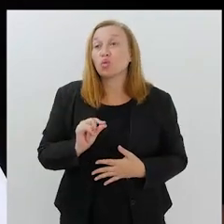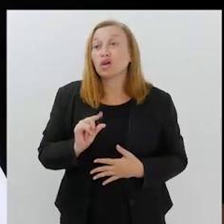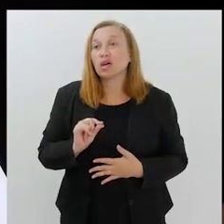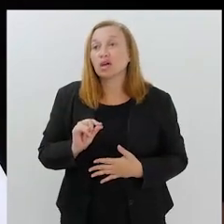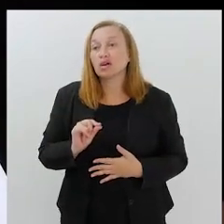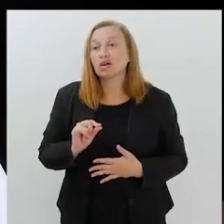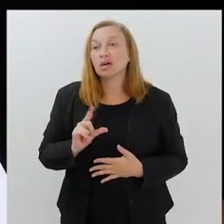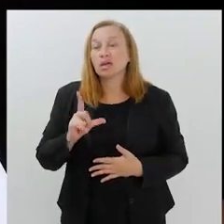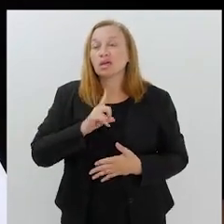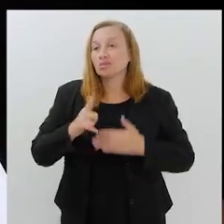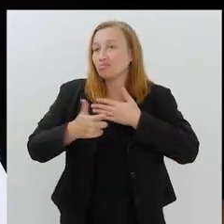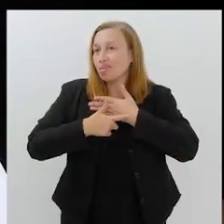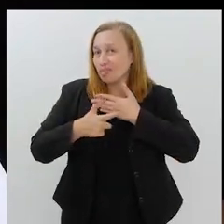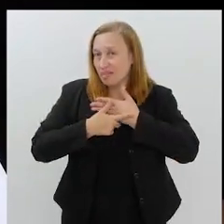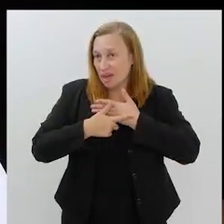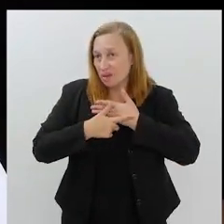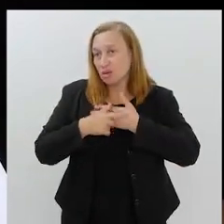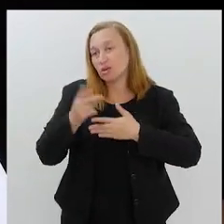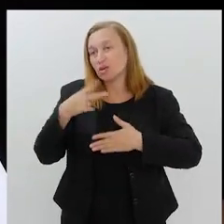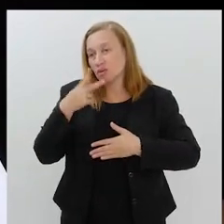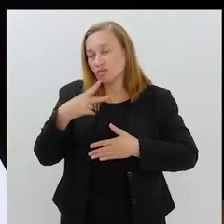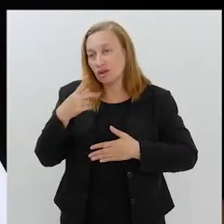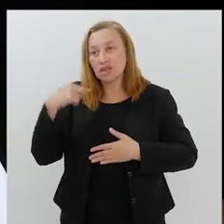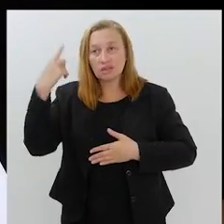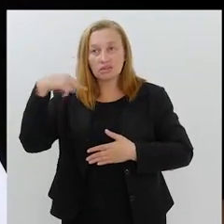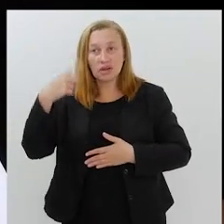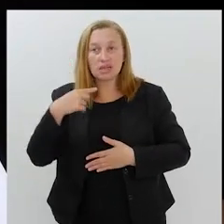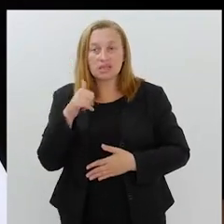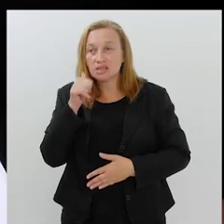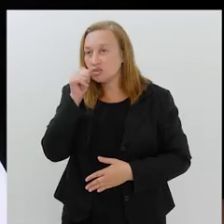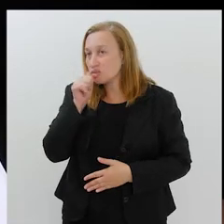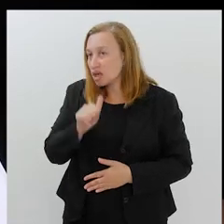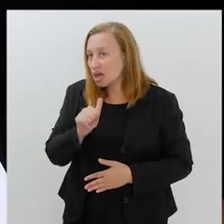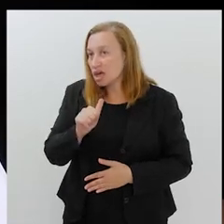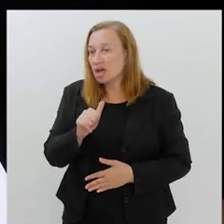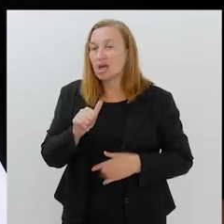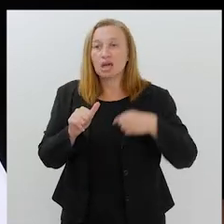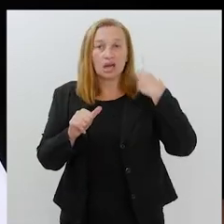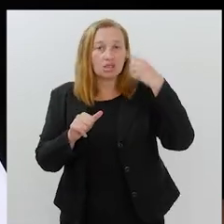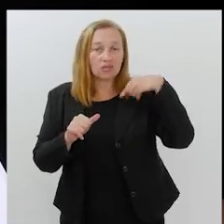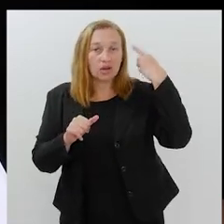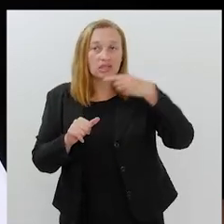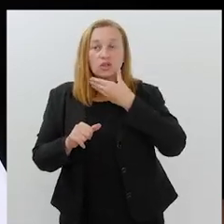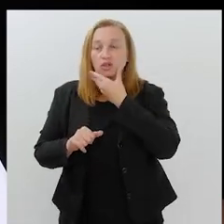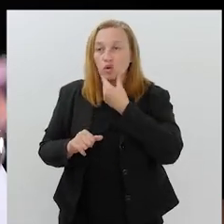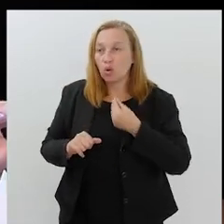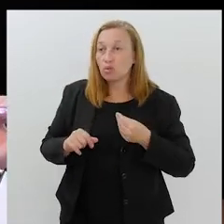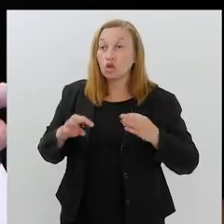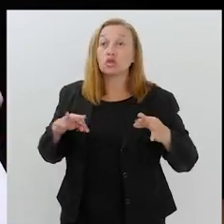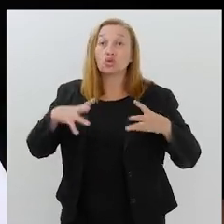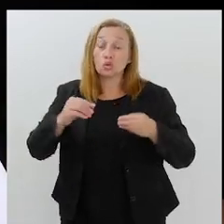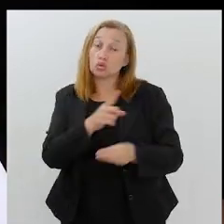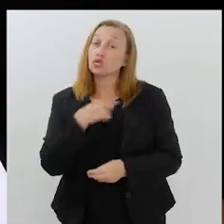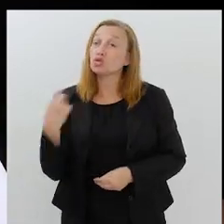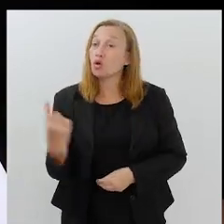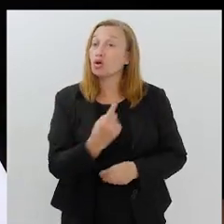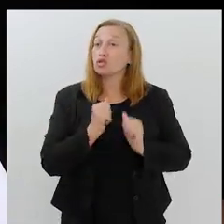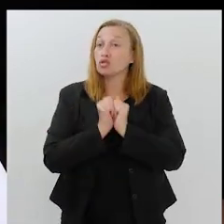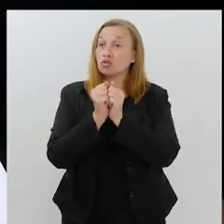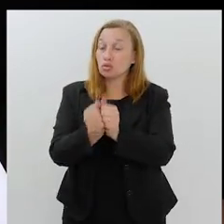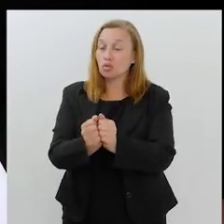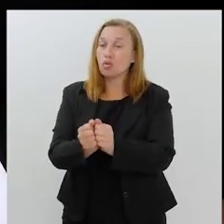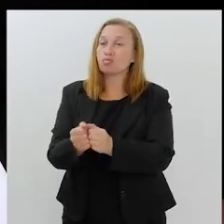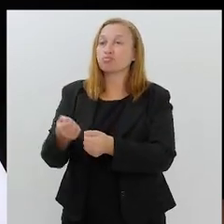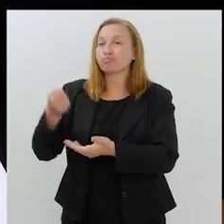eu vejo que eh nós temos um papel e aí eu tô falando da advocacia feminina advocacia masculina eu acho que todos